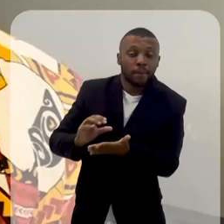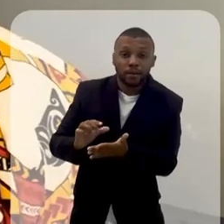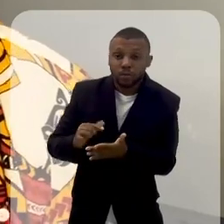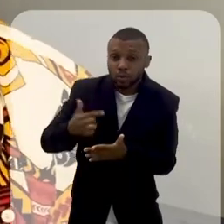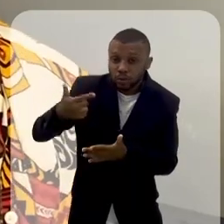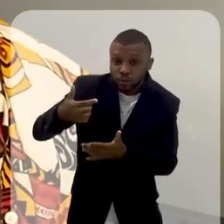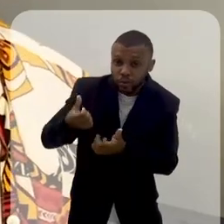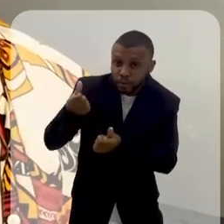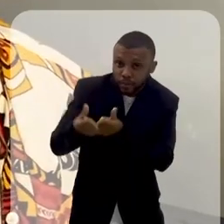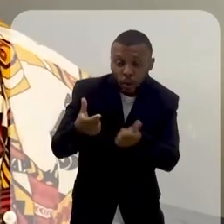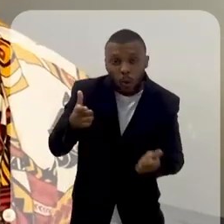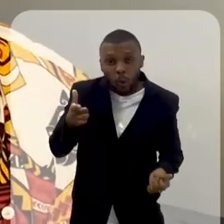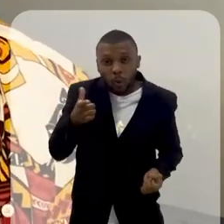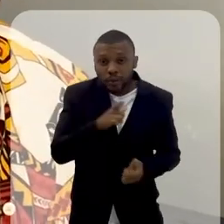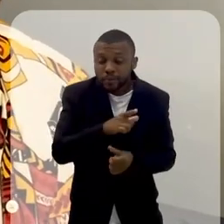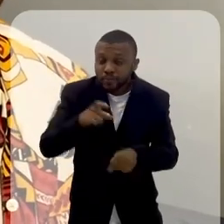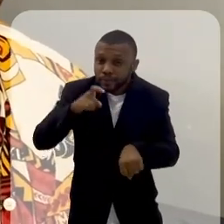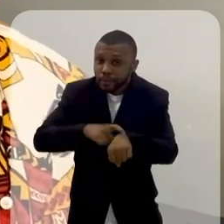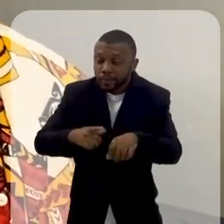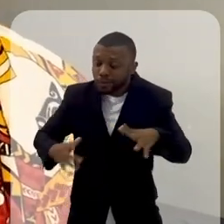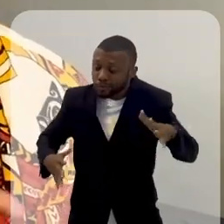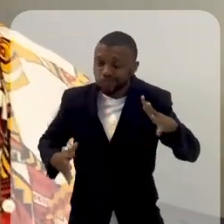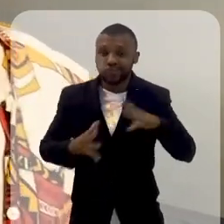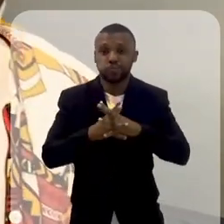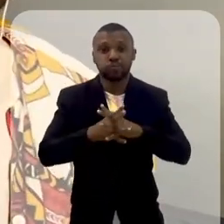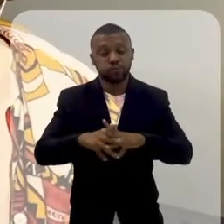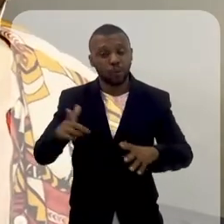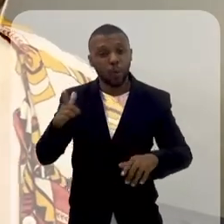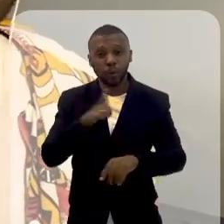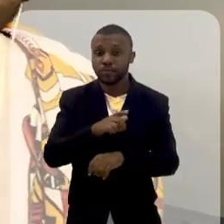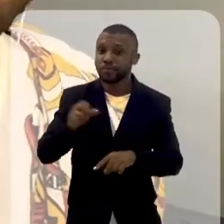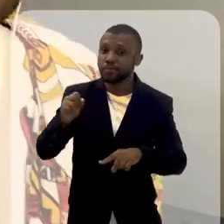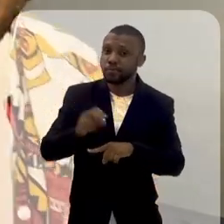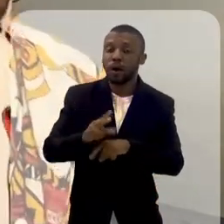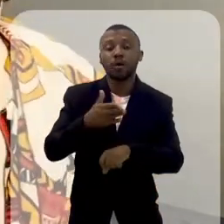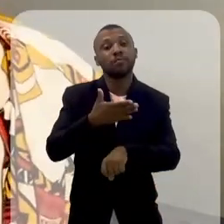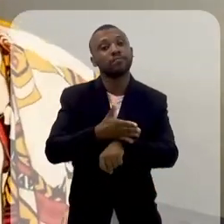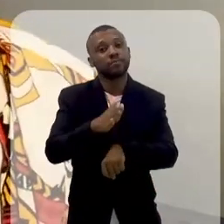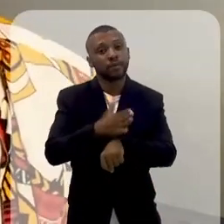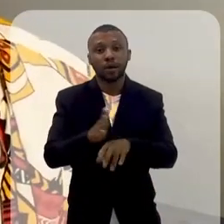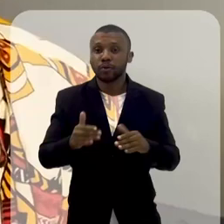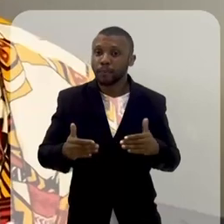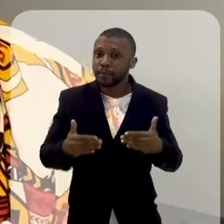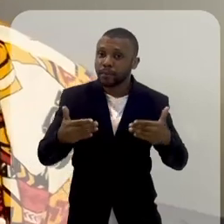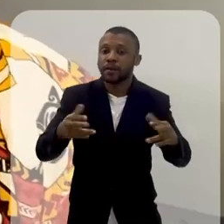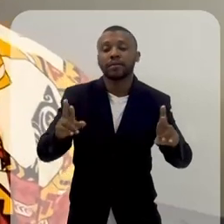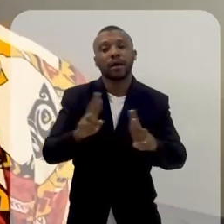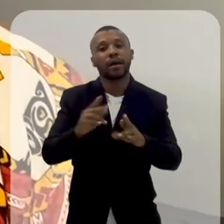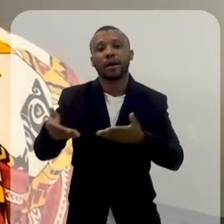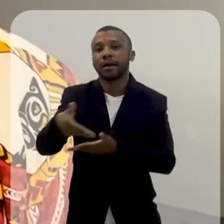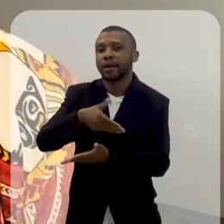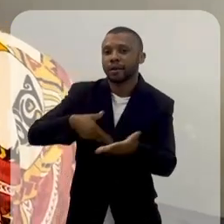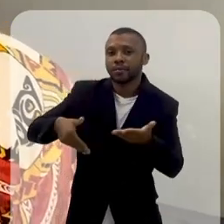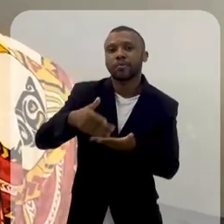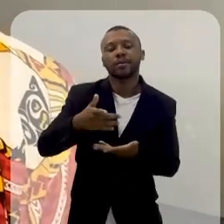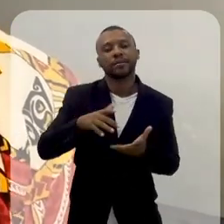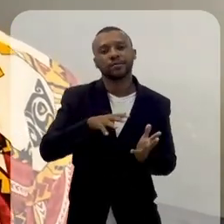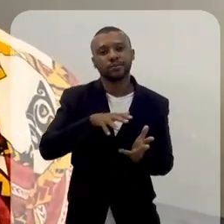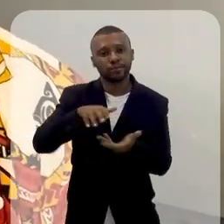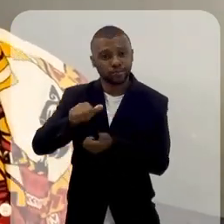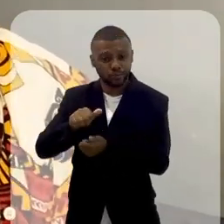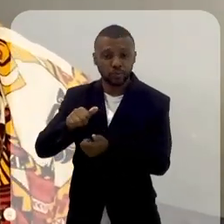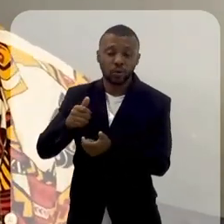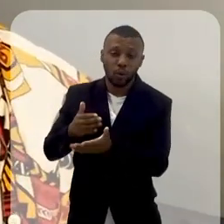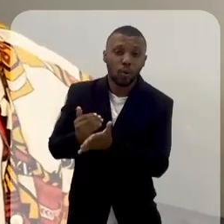faculdade. No segundo semestre eu consigo uma coisa que é num tempo recorde, eu consigo um estágio no Ministério de Relações Exteriores. E aí